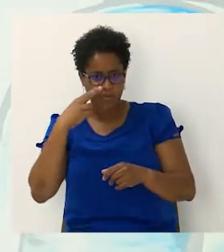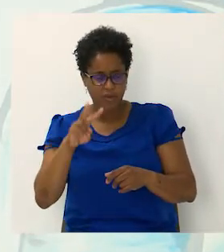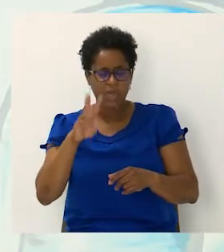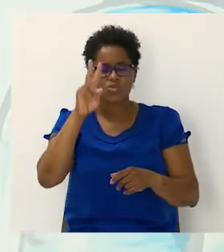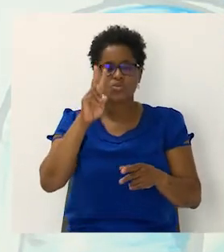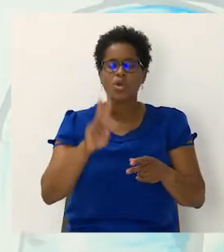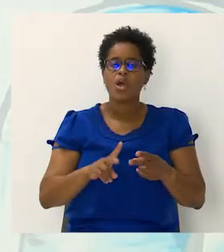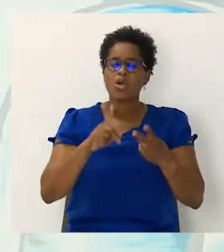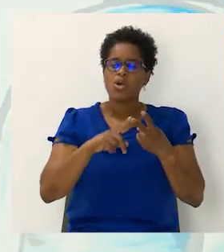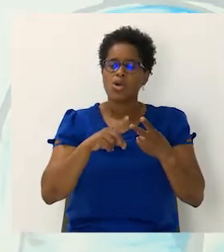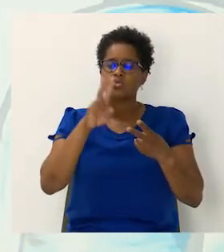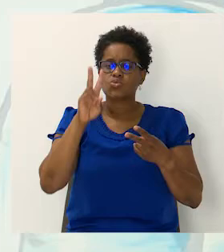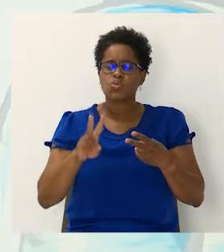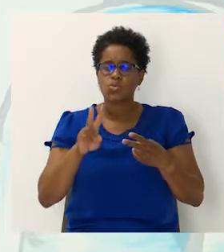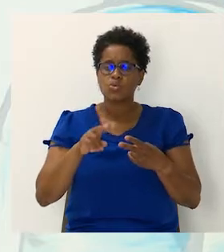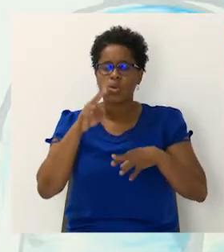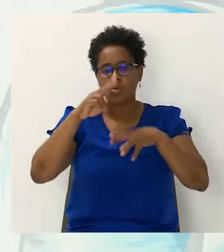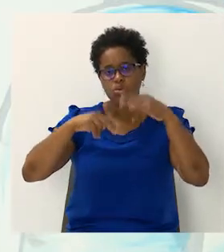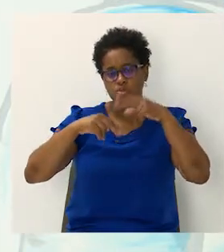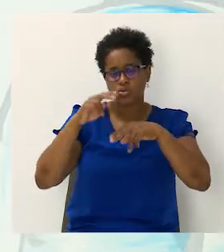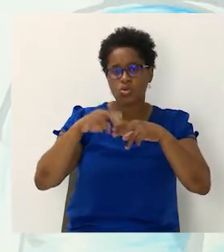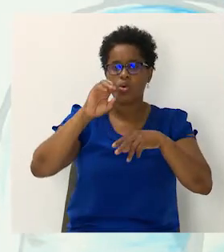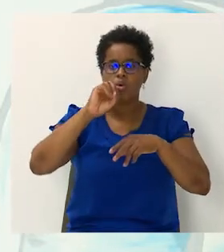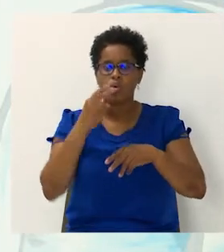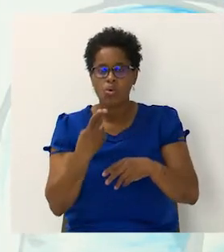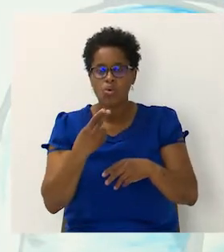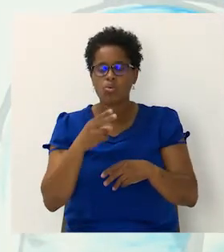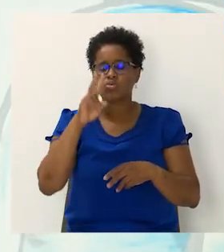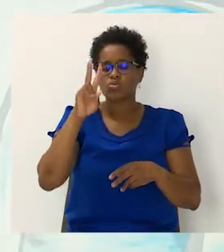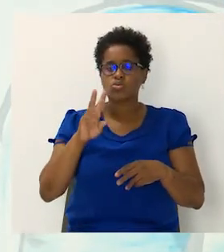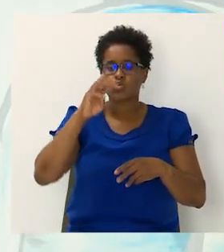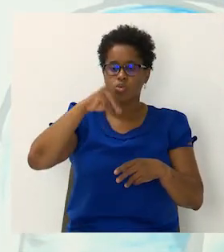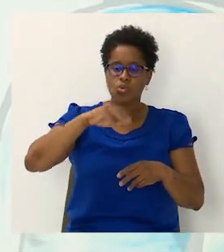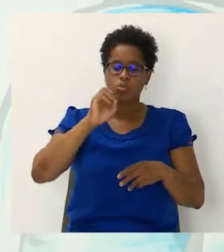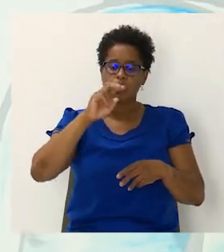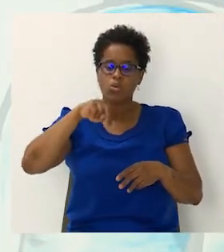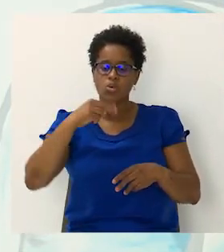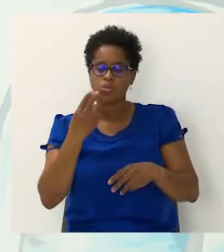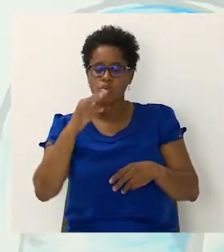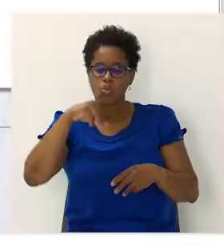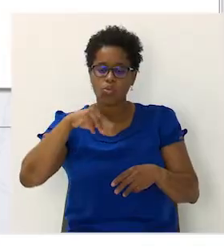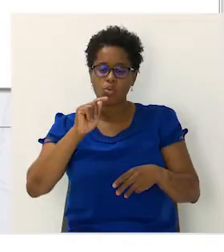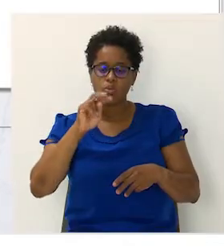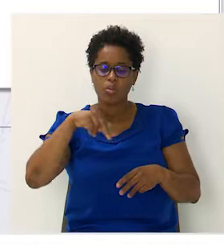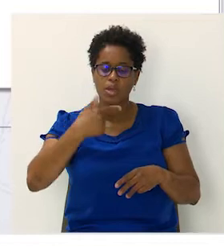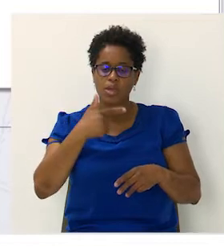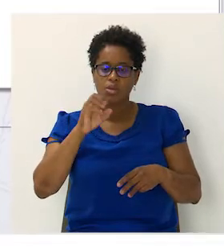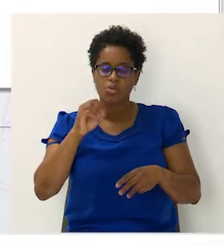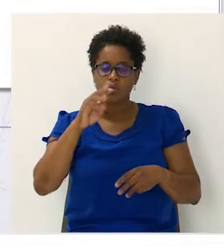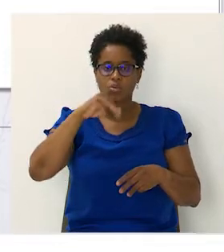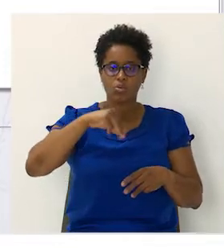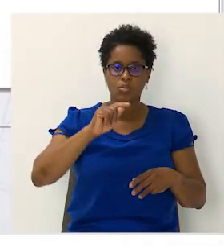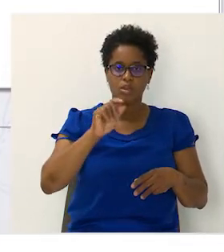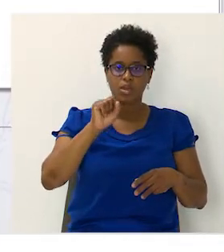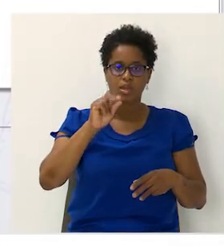segunda construção ou o segundo monumento megalítico. Portanto,